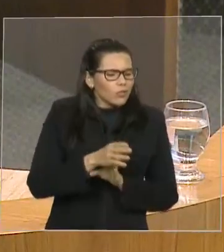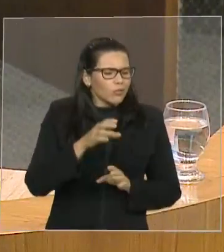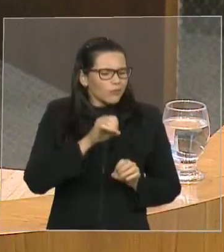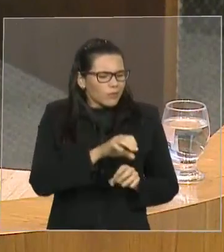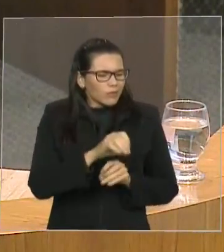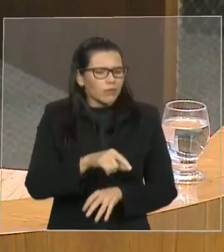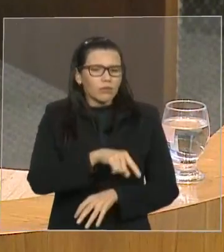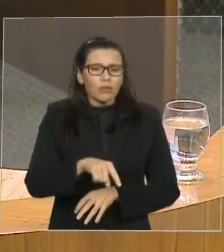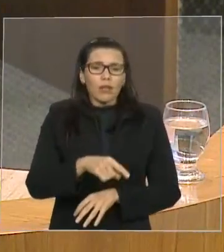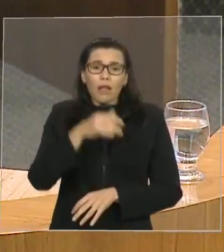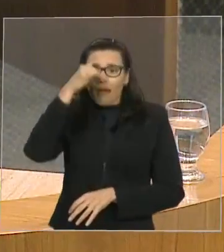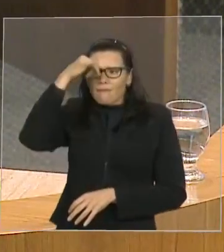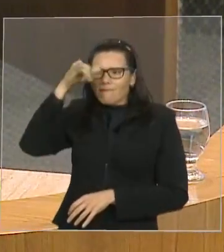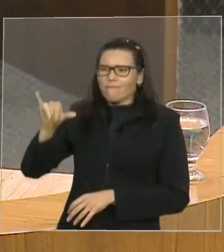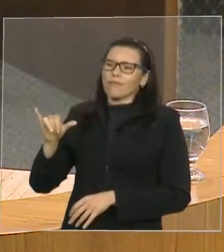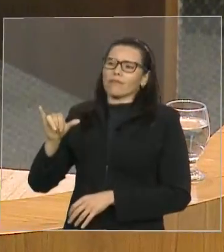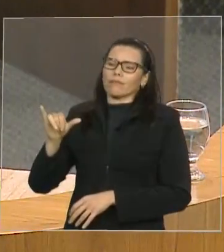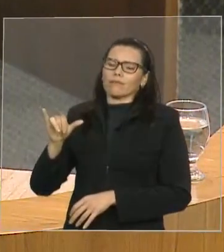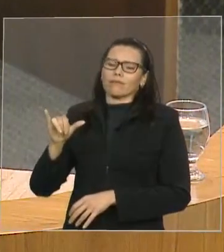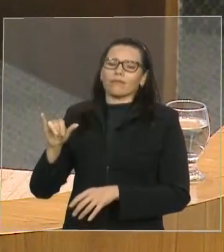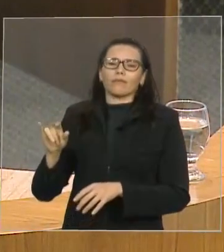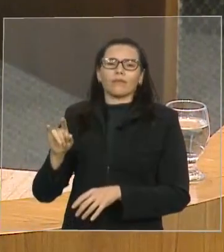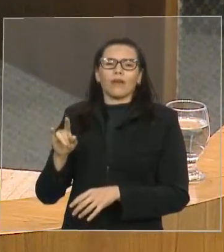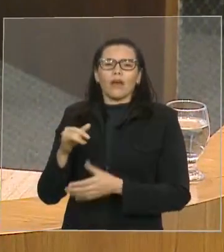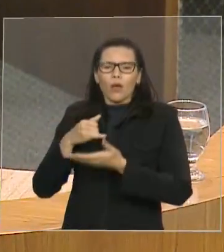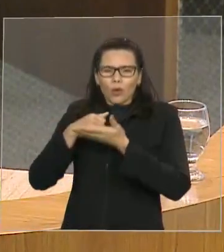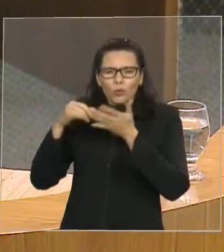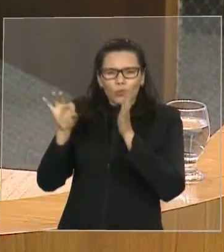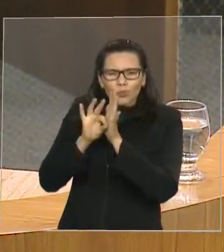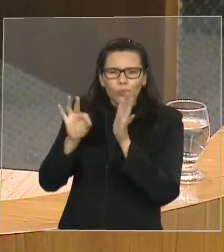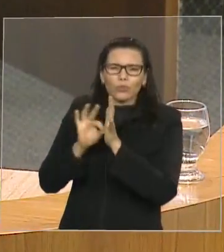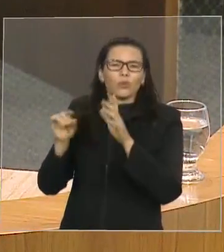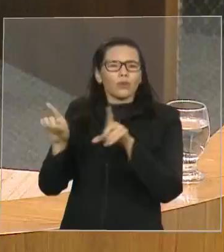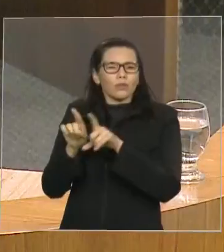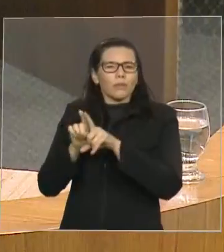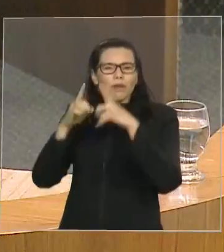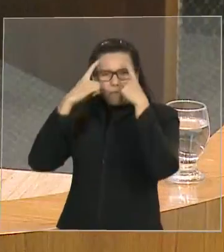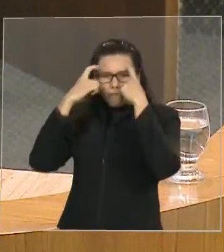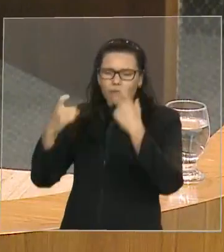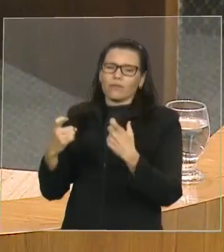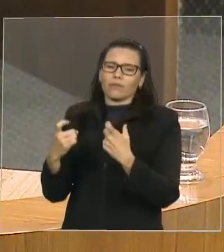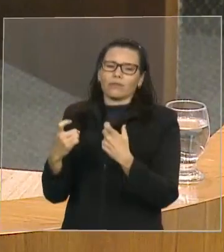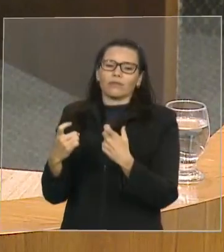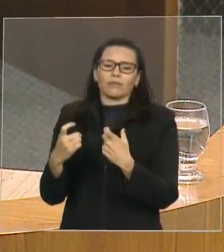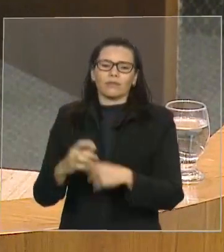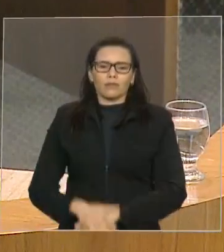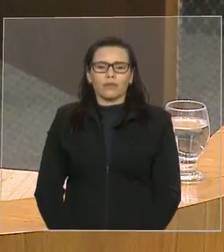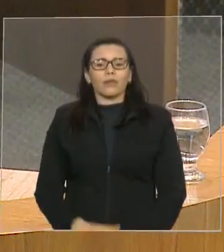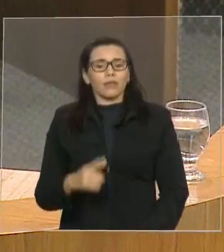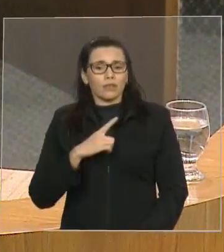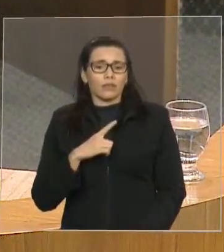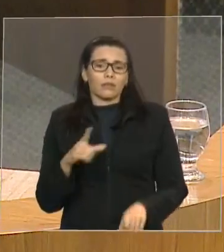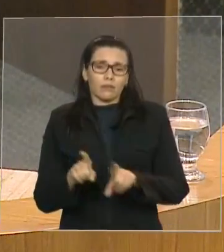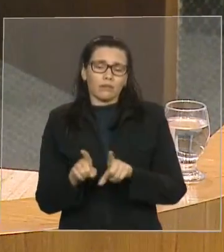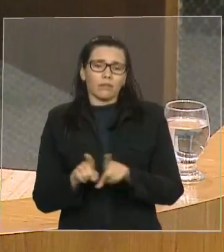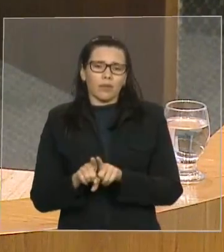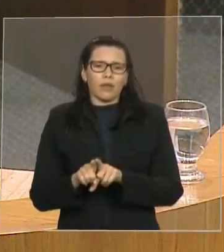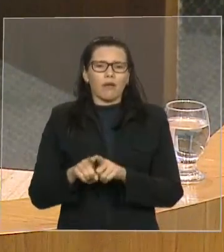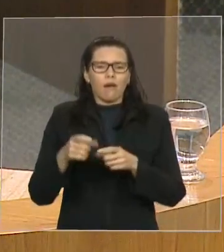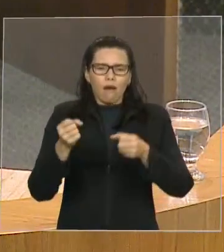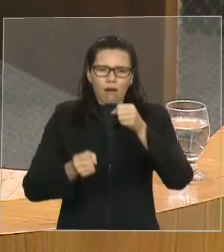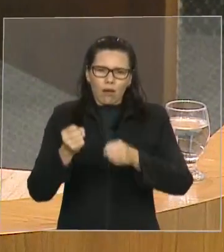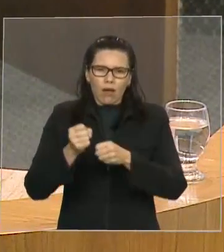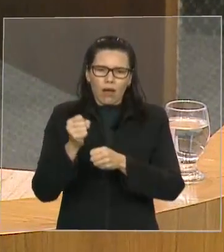e especial para que a gente possa combater essa violência. Nós temos também a Ronda Escolar, que atua em todo o estado do Maranhão, e